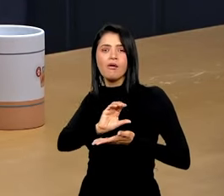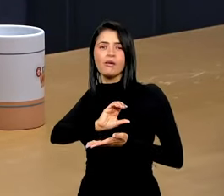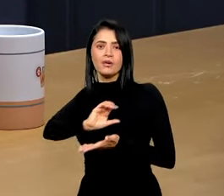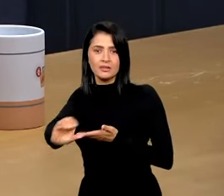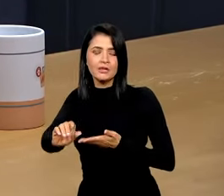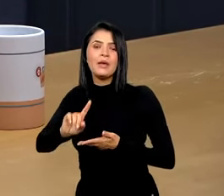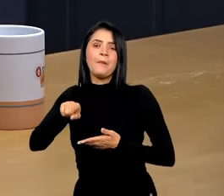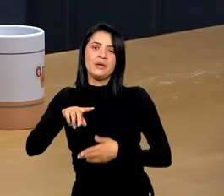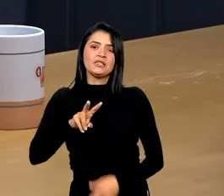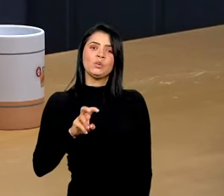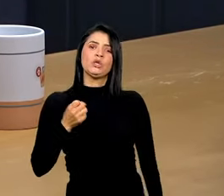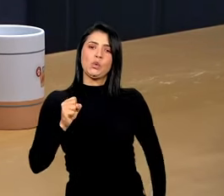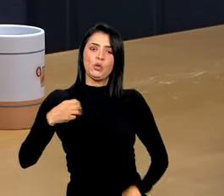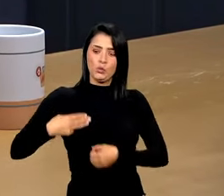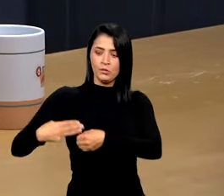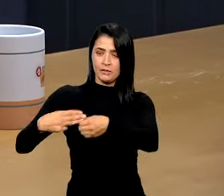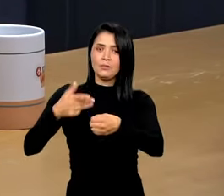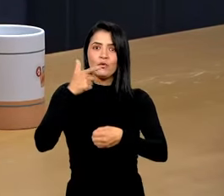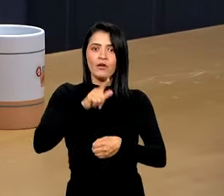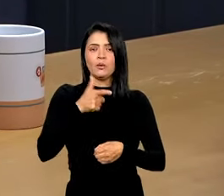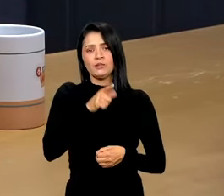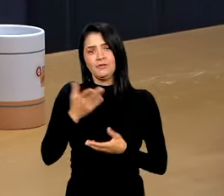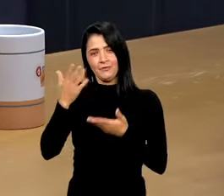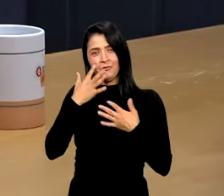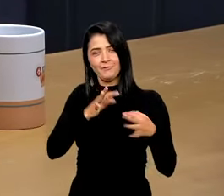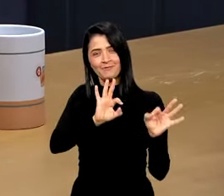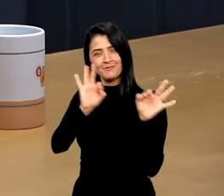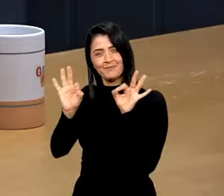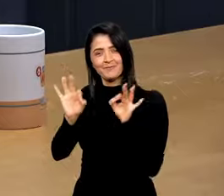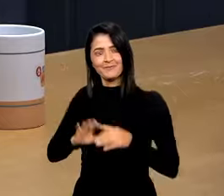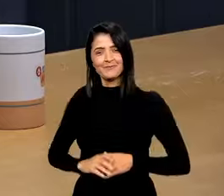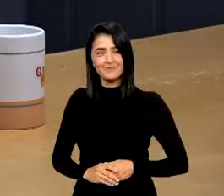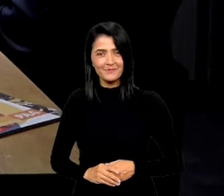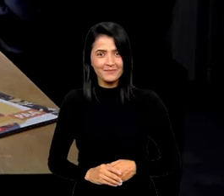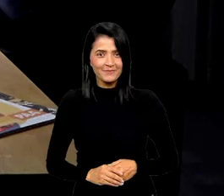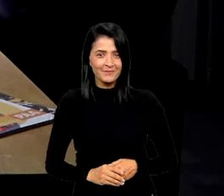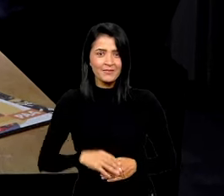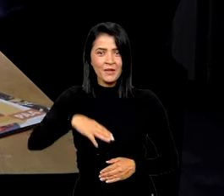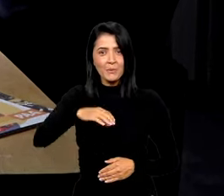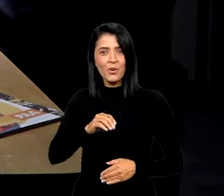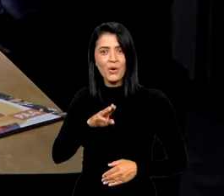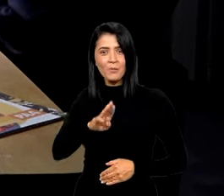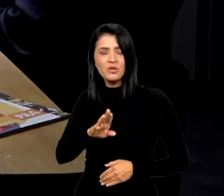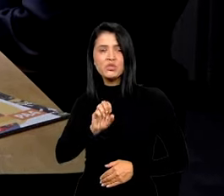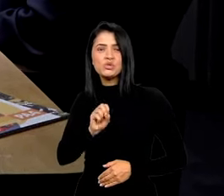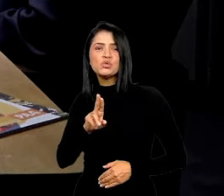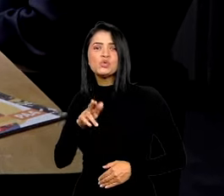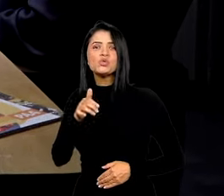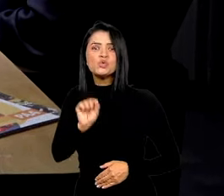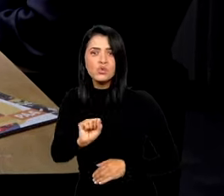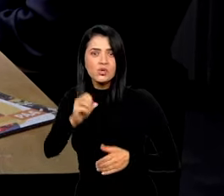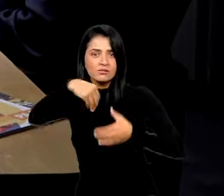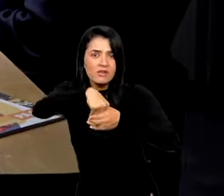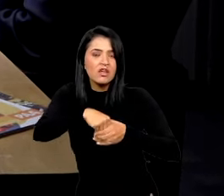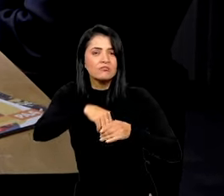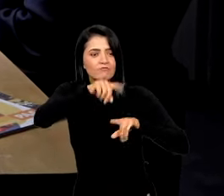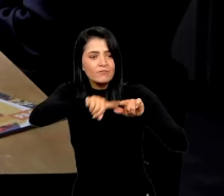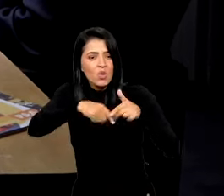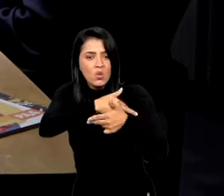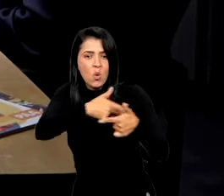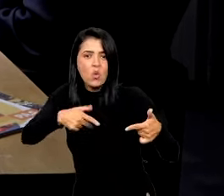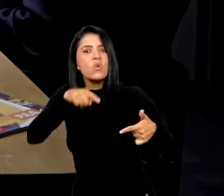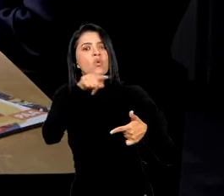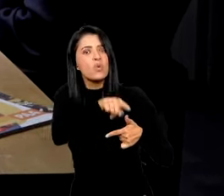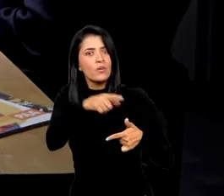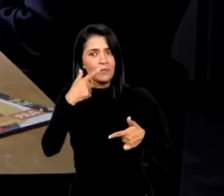benefício de 58 municípios brasileiros. Vamos conferir. Dentro do MOB SUAS, há equipamentos,